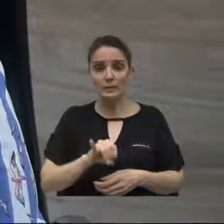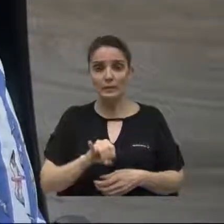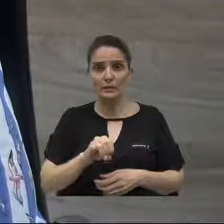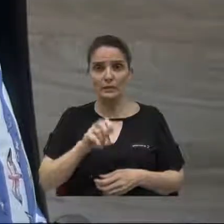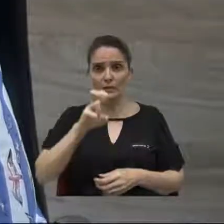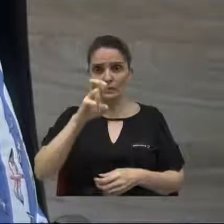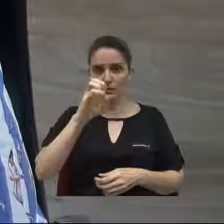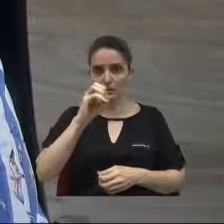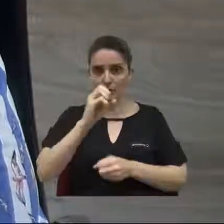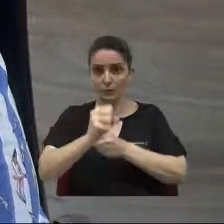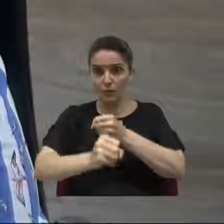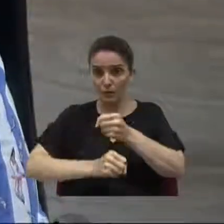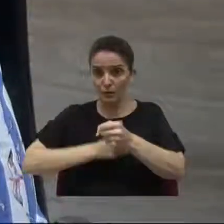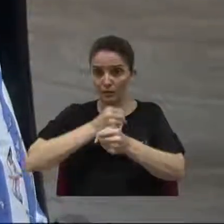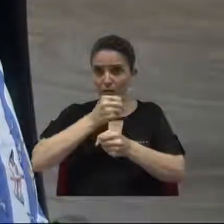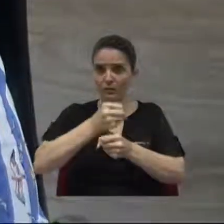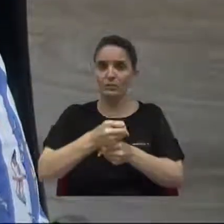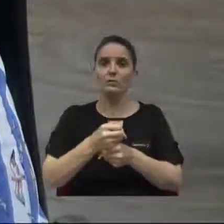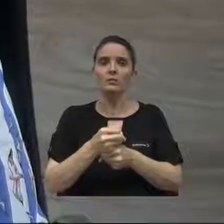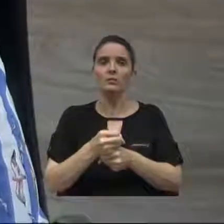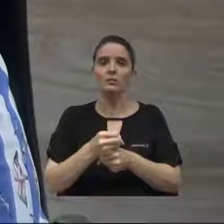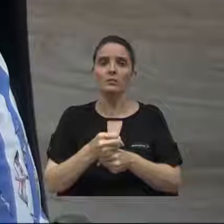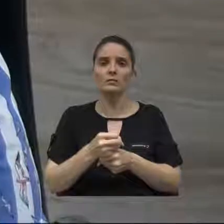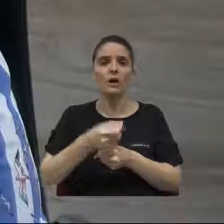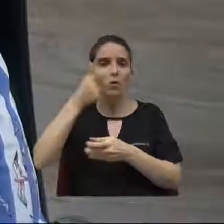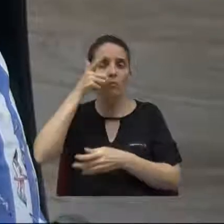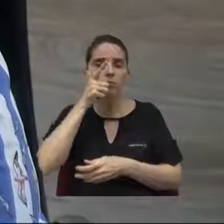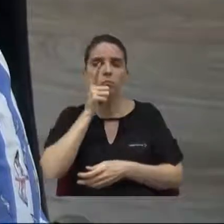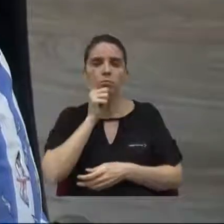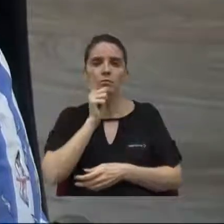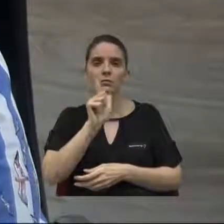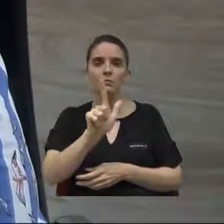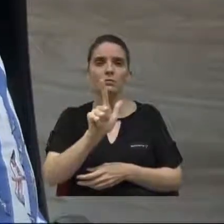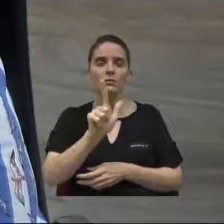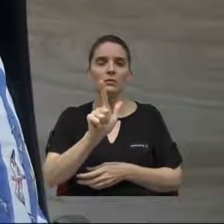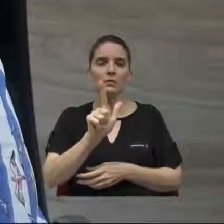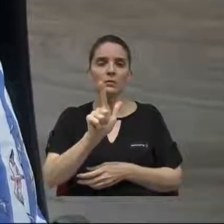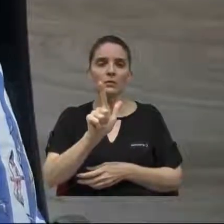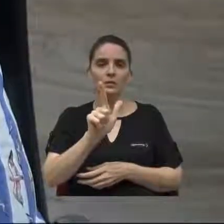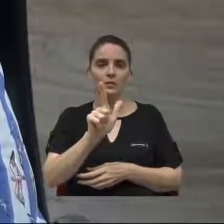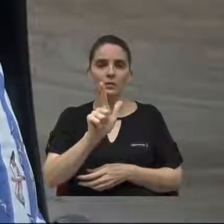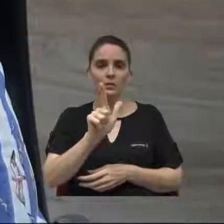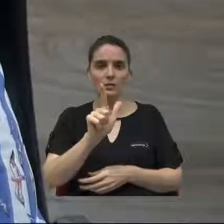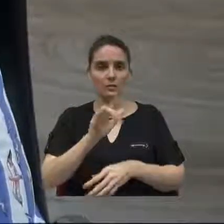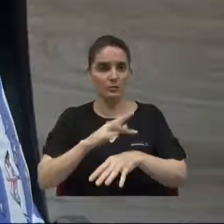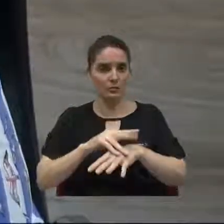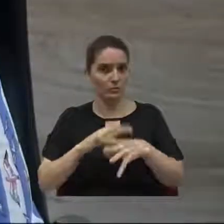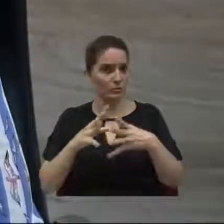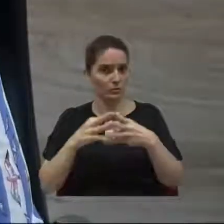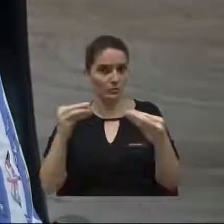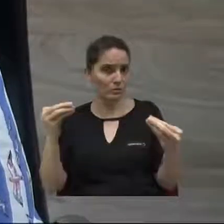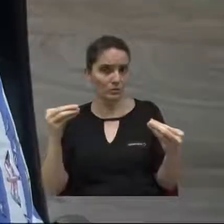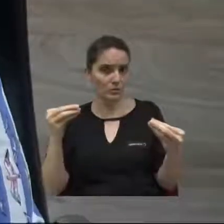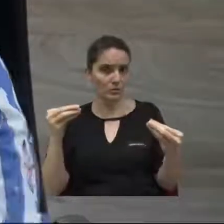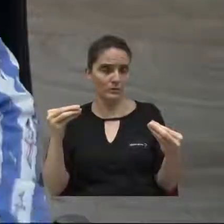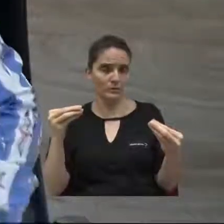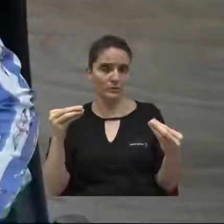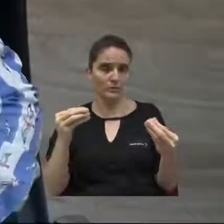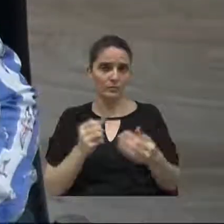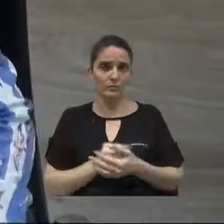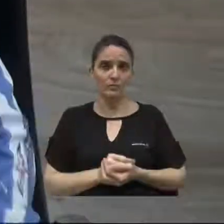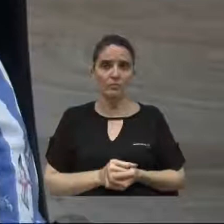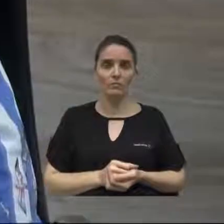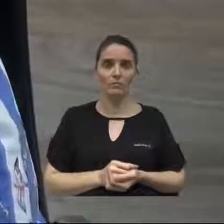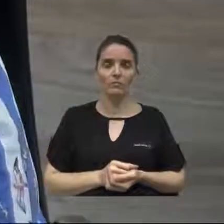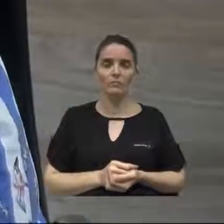anos nós tivermos conseguido erradicar as doenças, que vamos